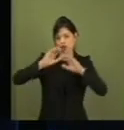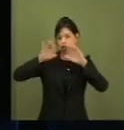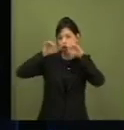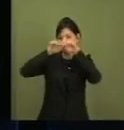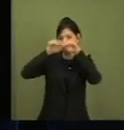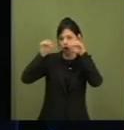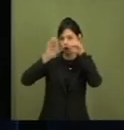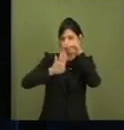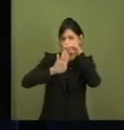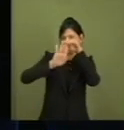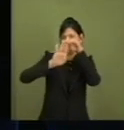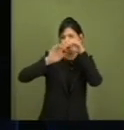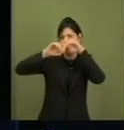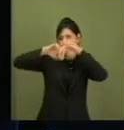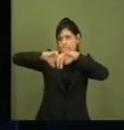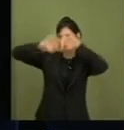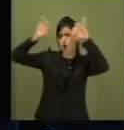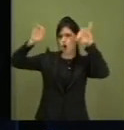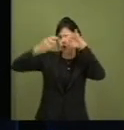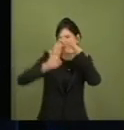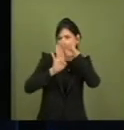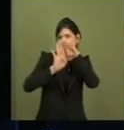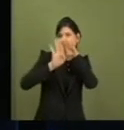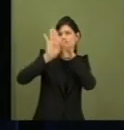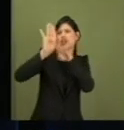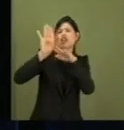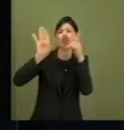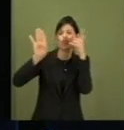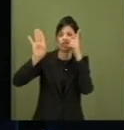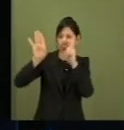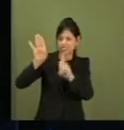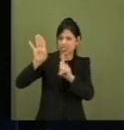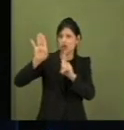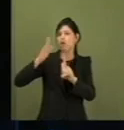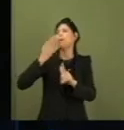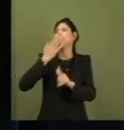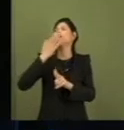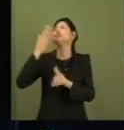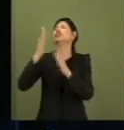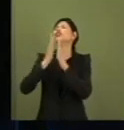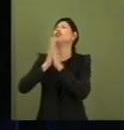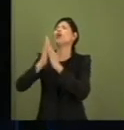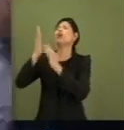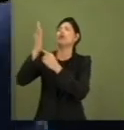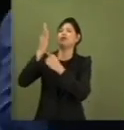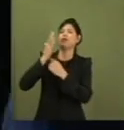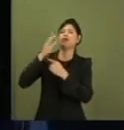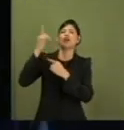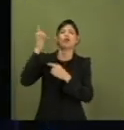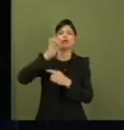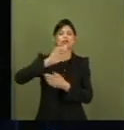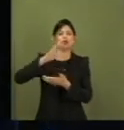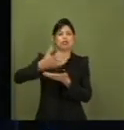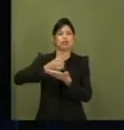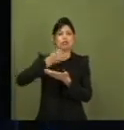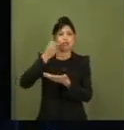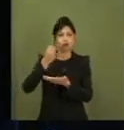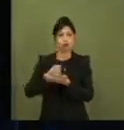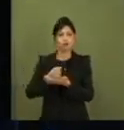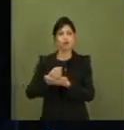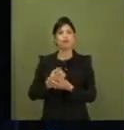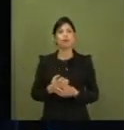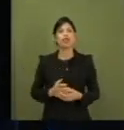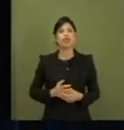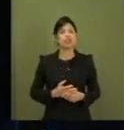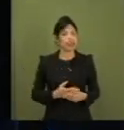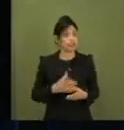alerta vermelho, que representa grande perigo ainda para o estado do Rio Grande do Sul. A situação continua muito, muito